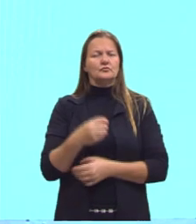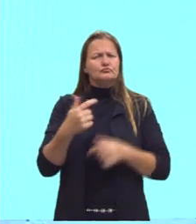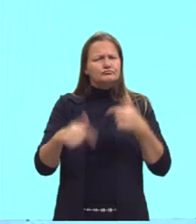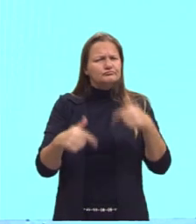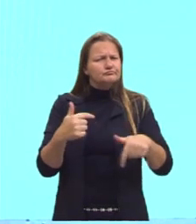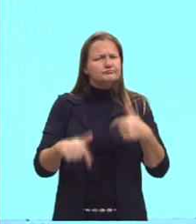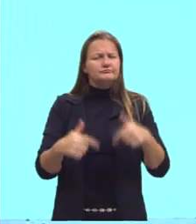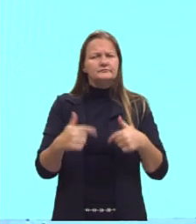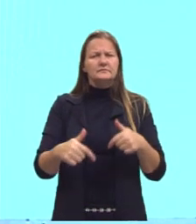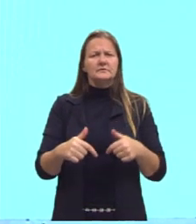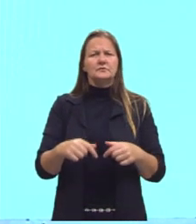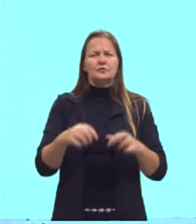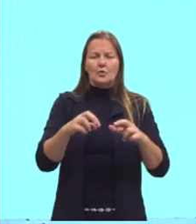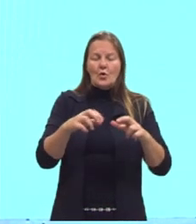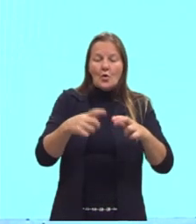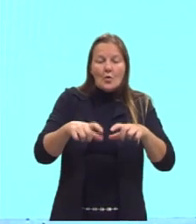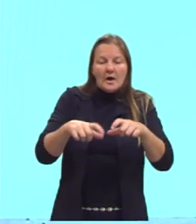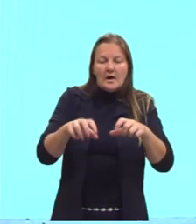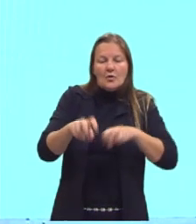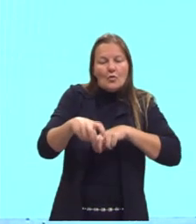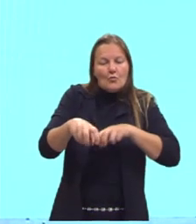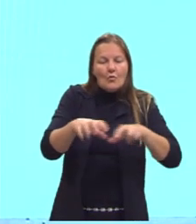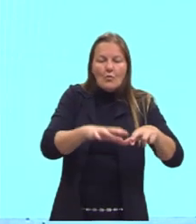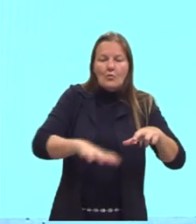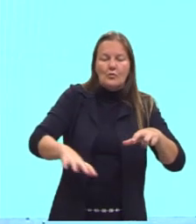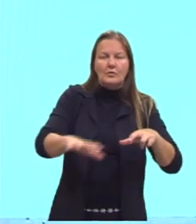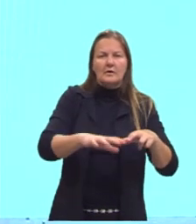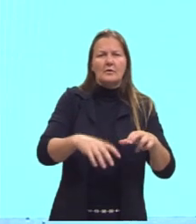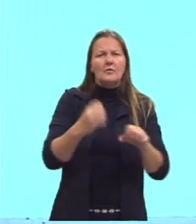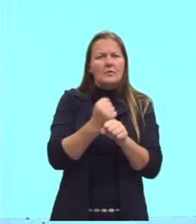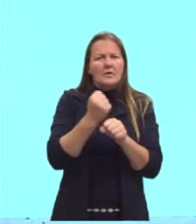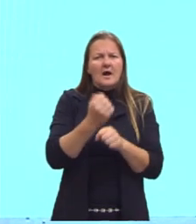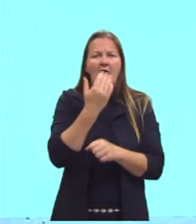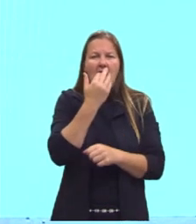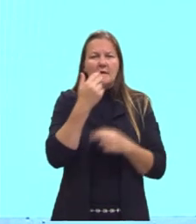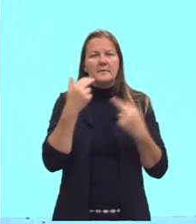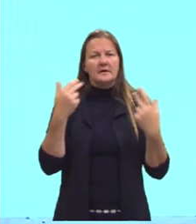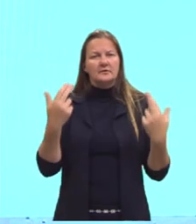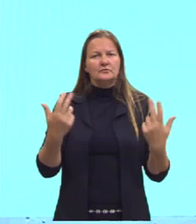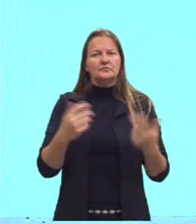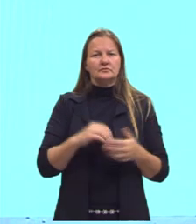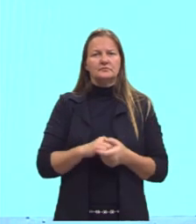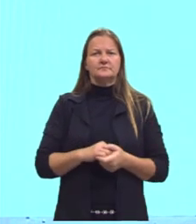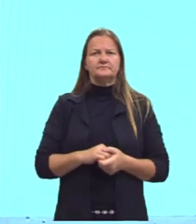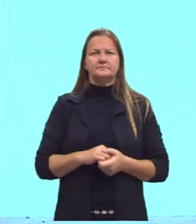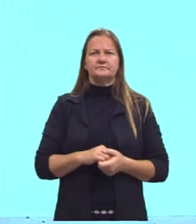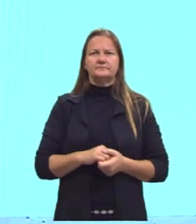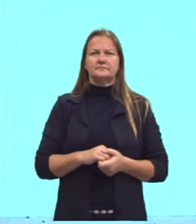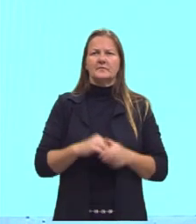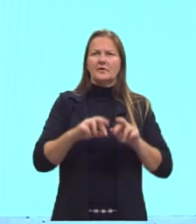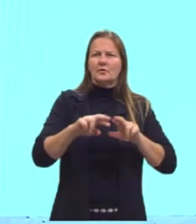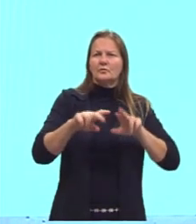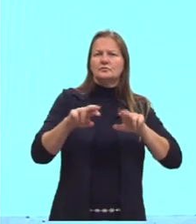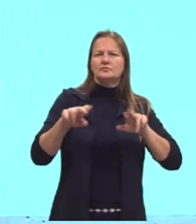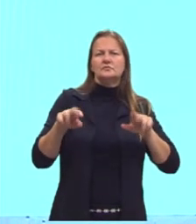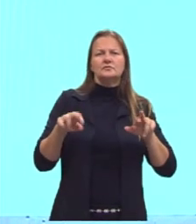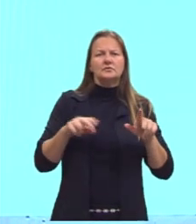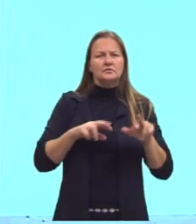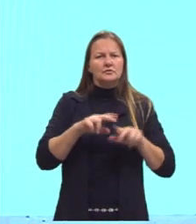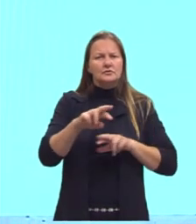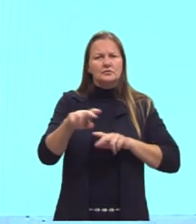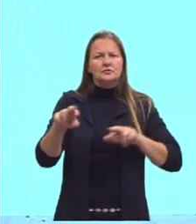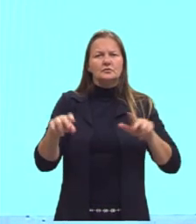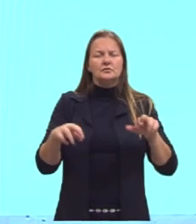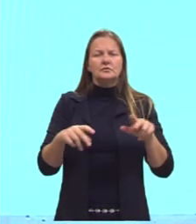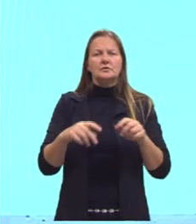trabalhando nesse módulo Rural nessa nesse local para produzir esses alimentos policultura Olha aqui que mostra o várias